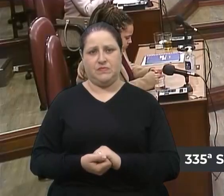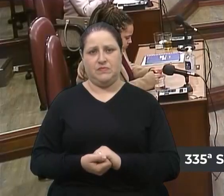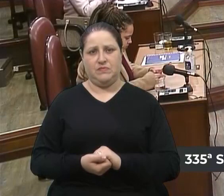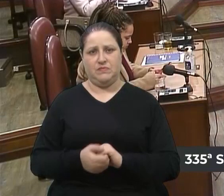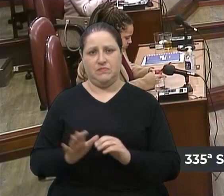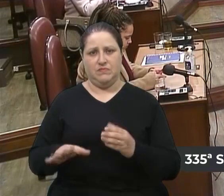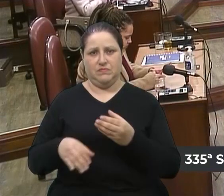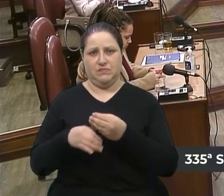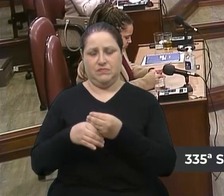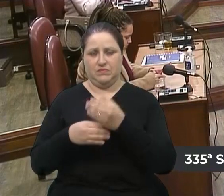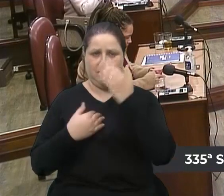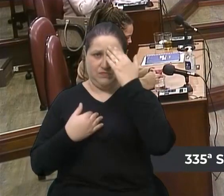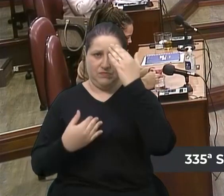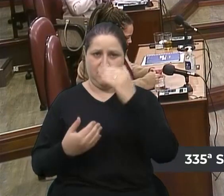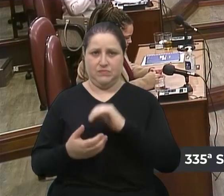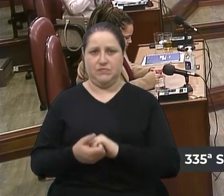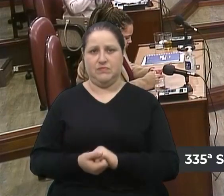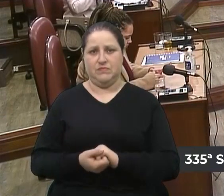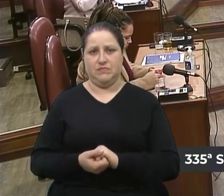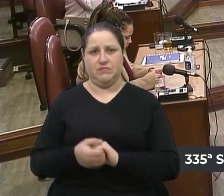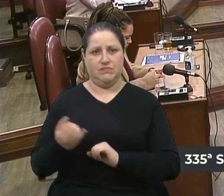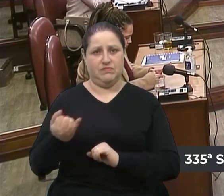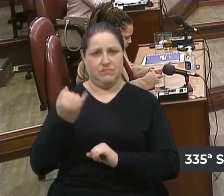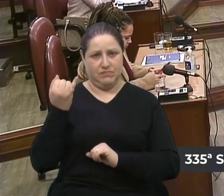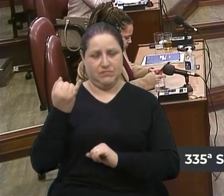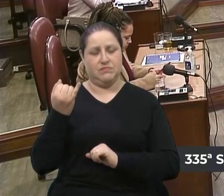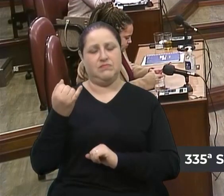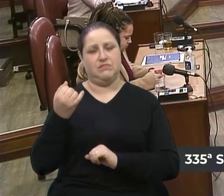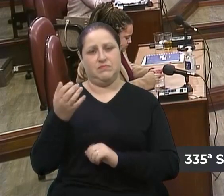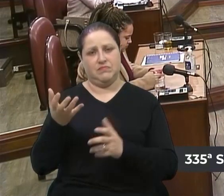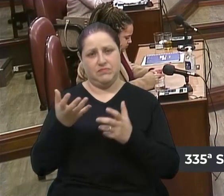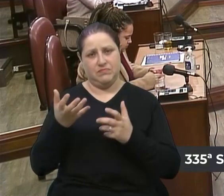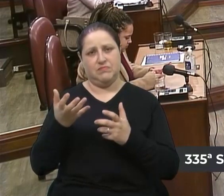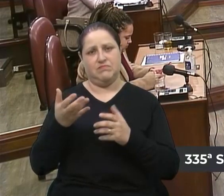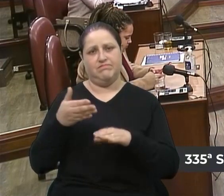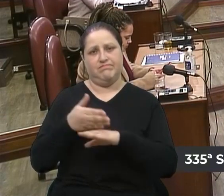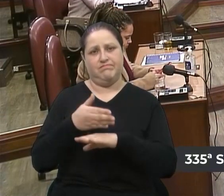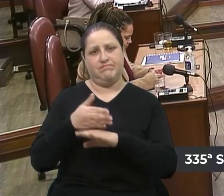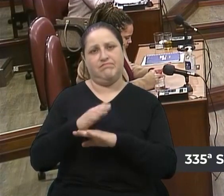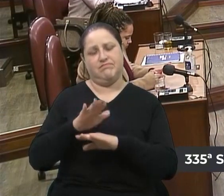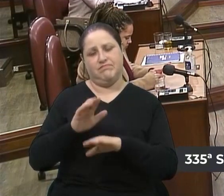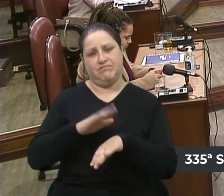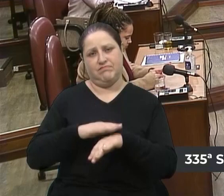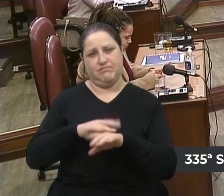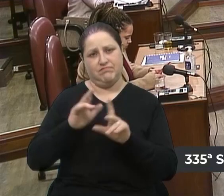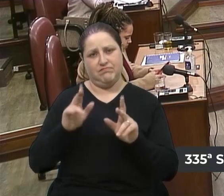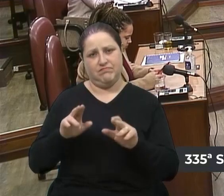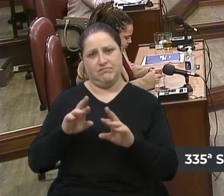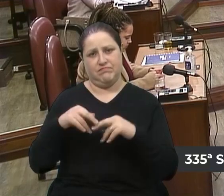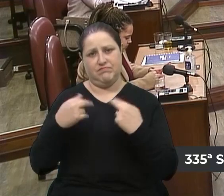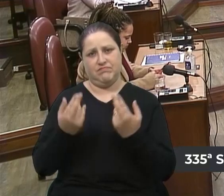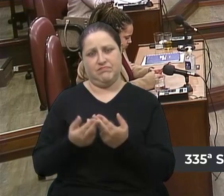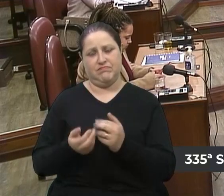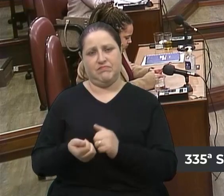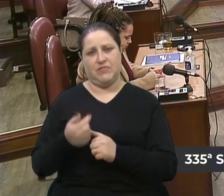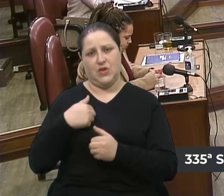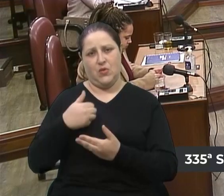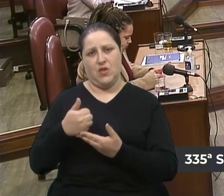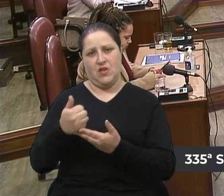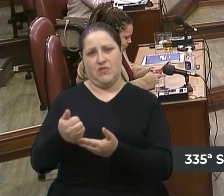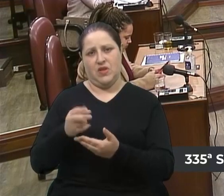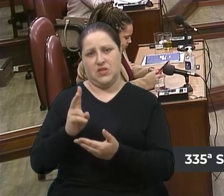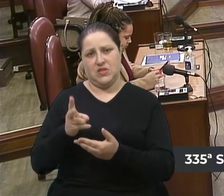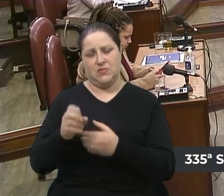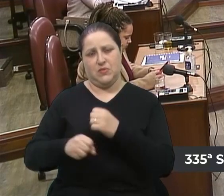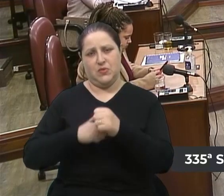vereador. Muito importante, eu até gostaria de ir, mas nós temos uma sessão, né? Mas eu levei todos os anos que possível, eu